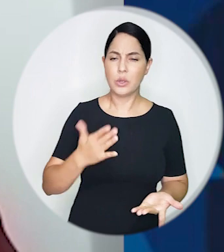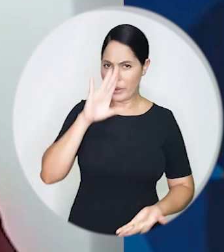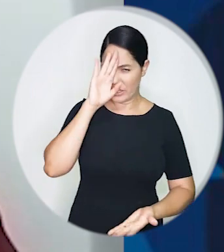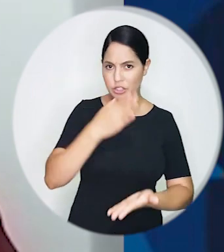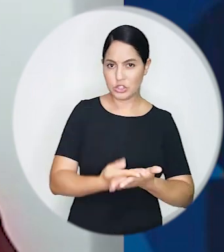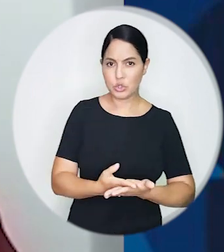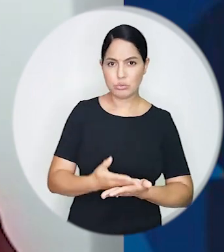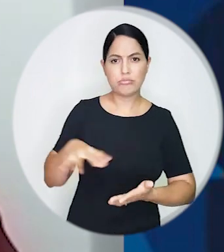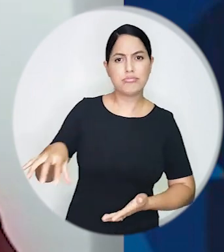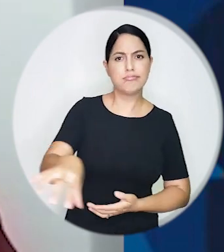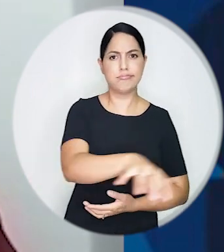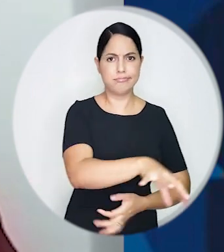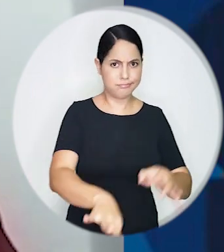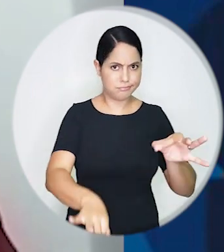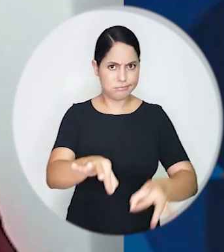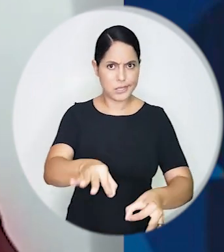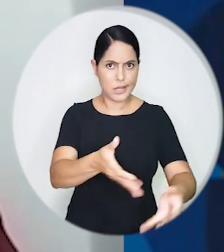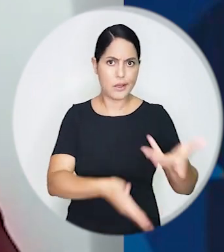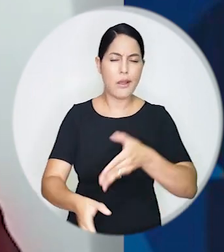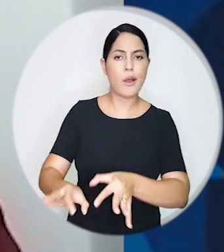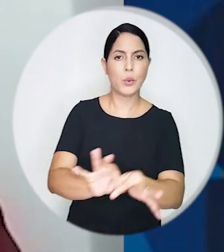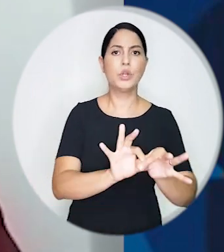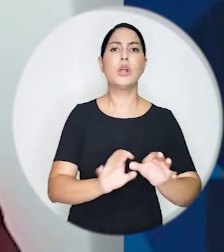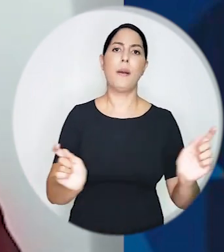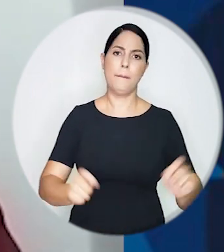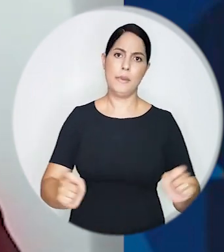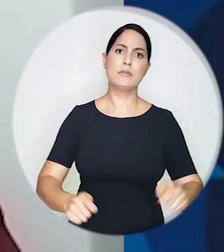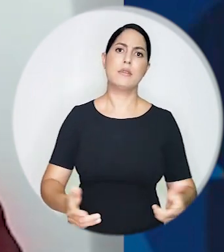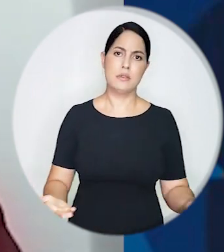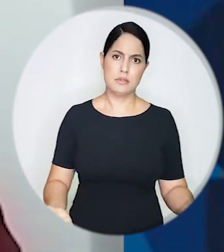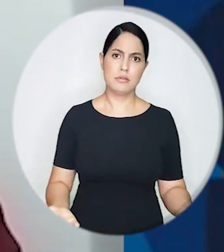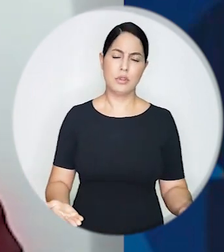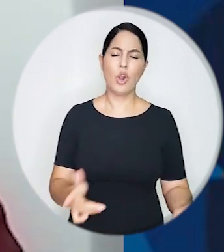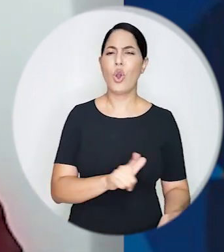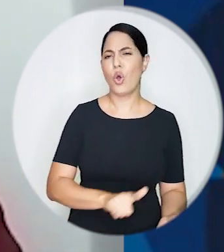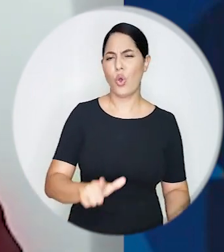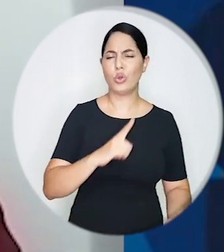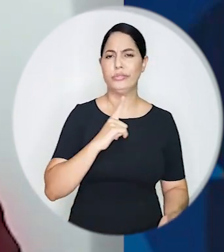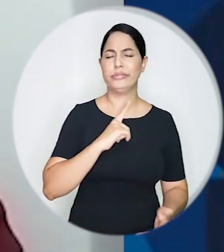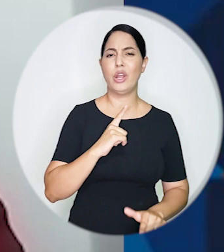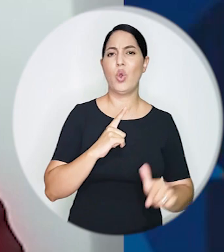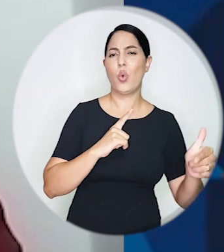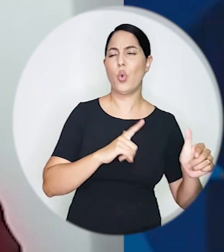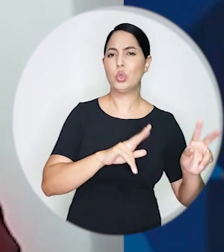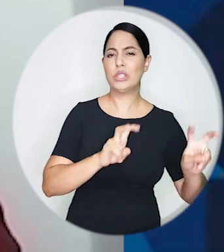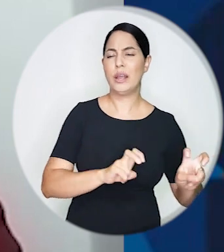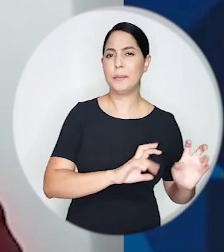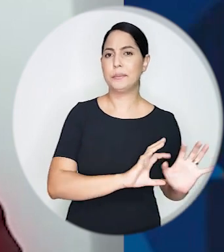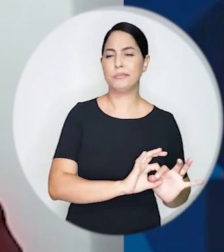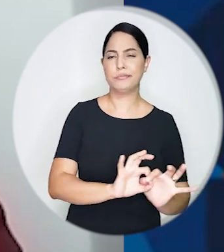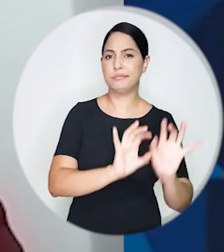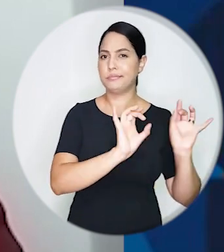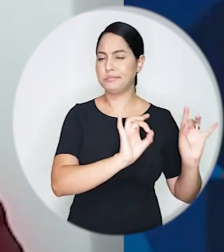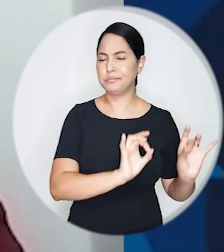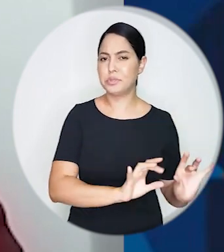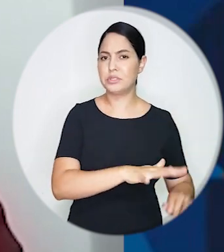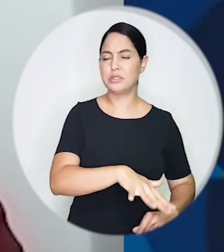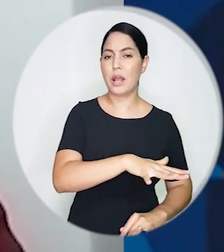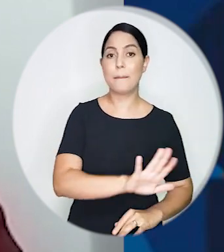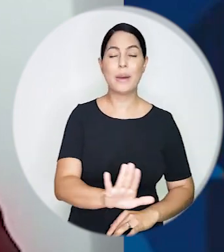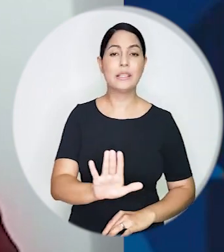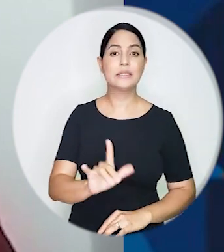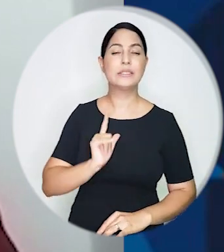os órgãos do sistema de justiça têm que andar de mãos dadas. Obviamente, existem pautas específicas em algumas questões que podem